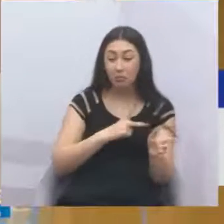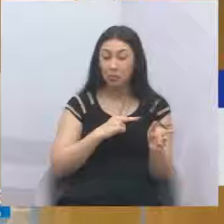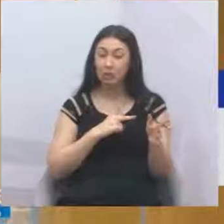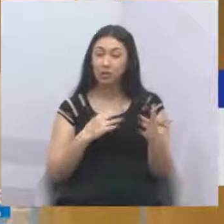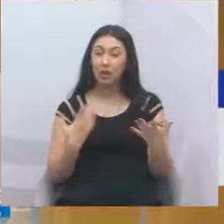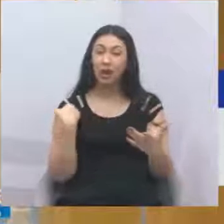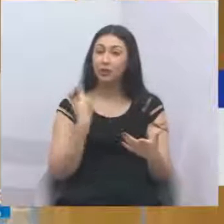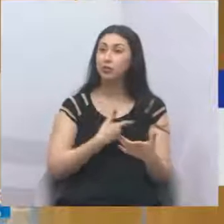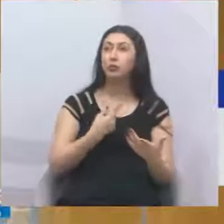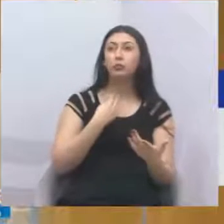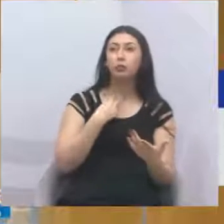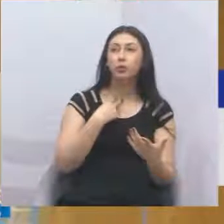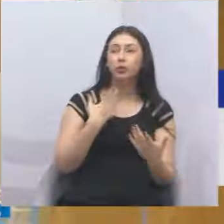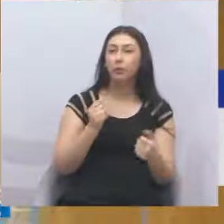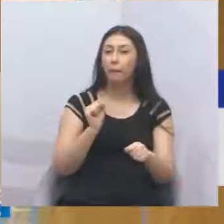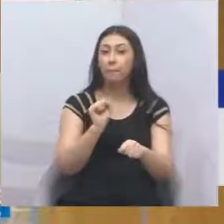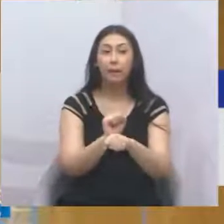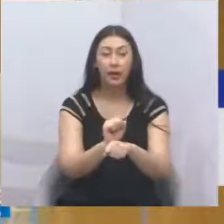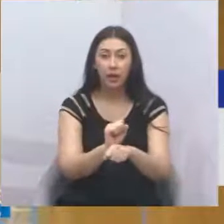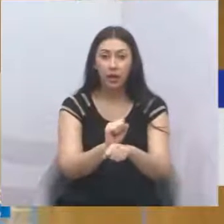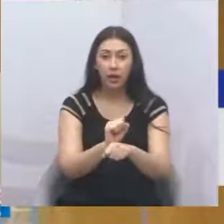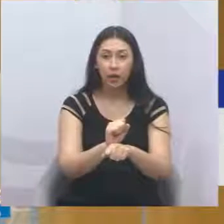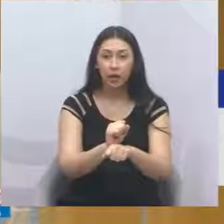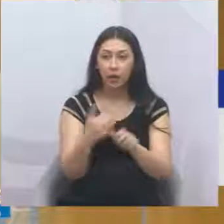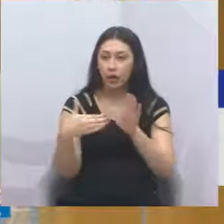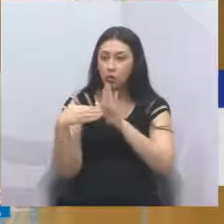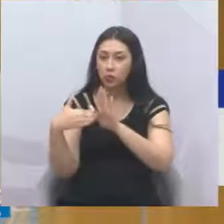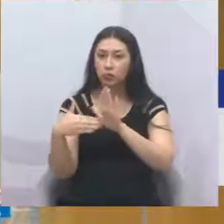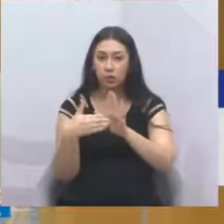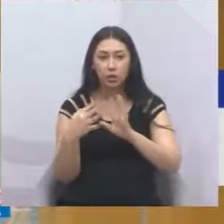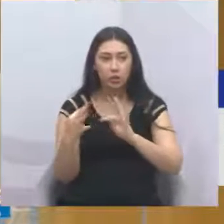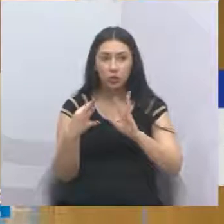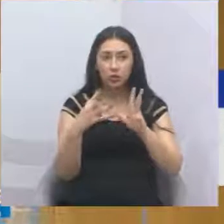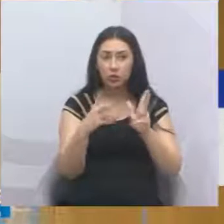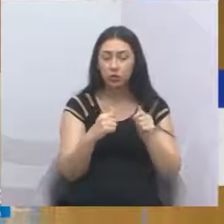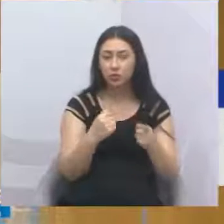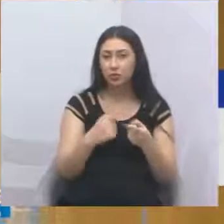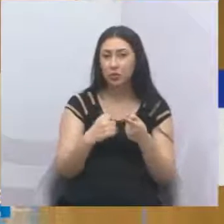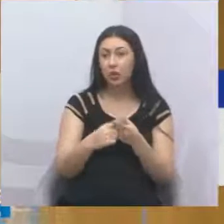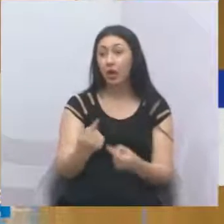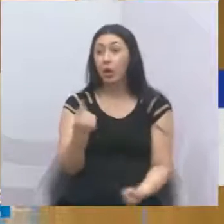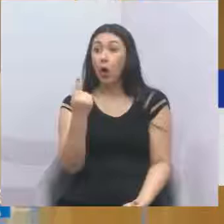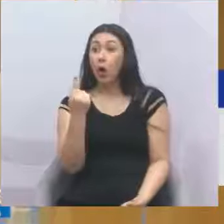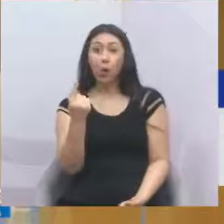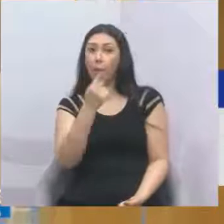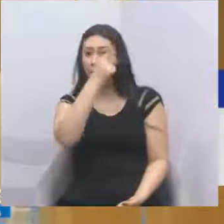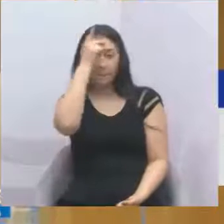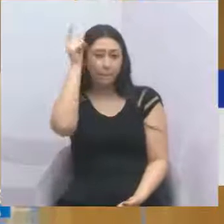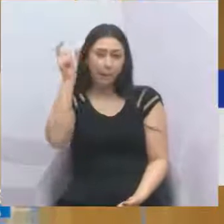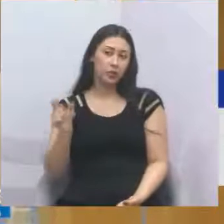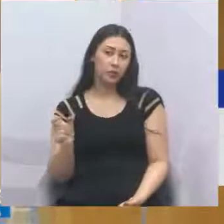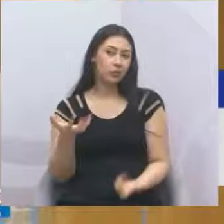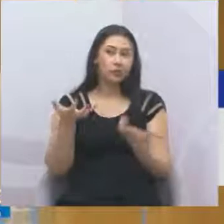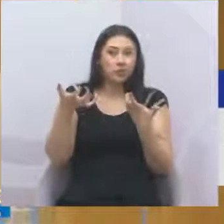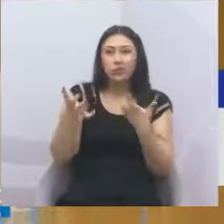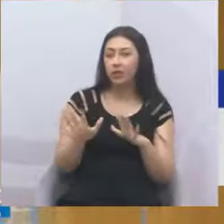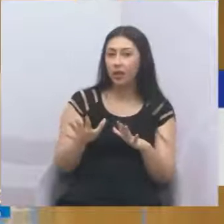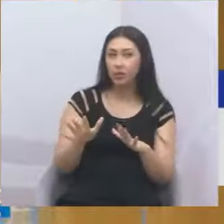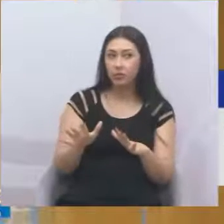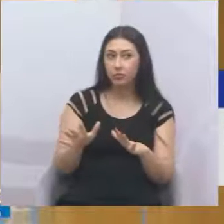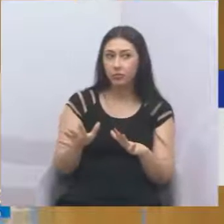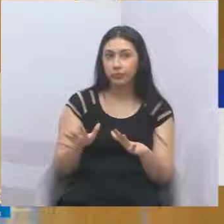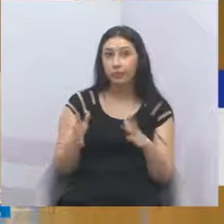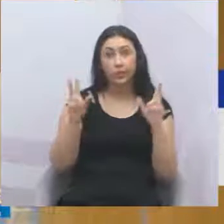de fazer algo que vai beneficiar a coletividade em detrimento de um interesse pessoal. É um